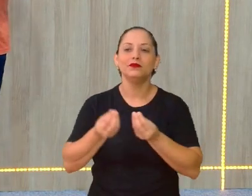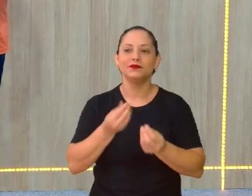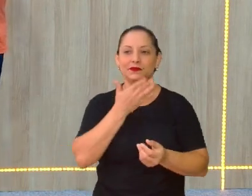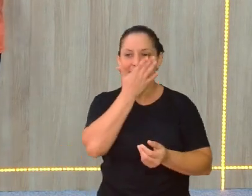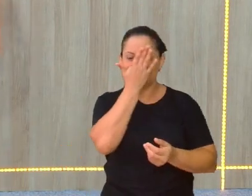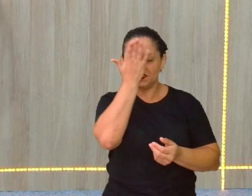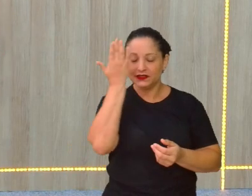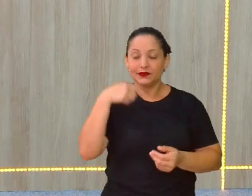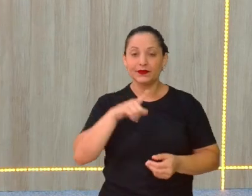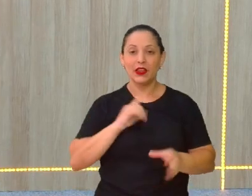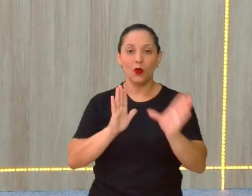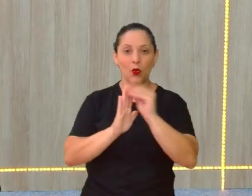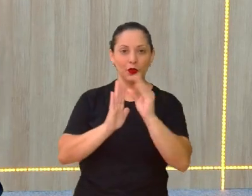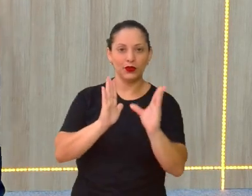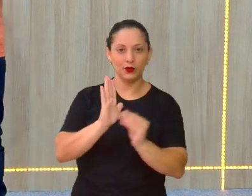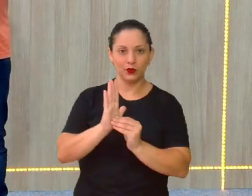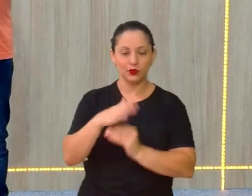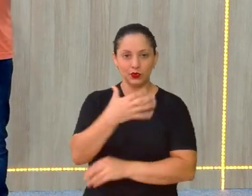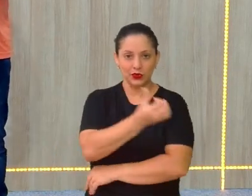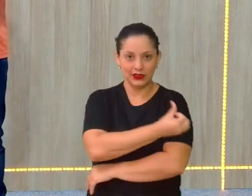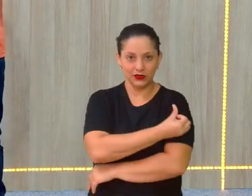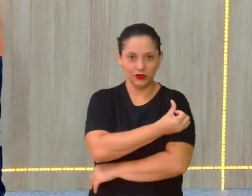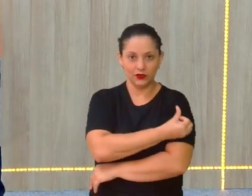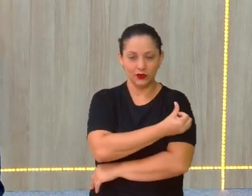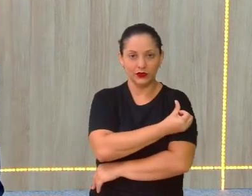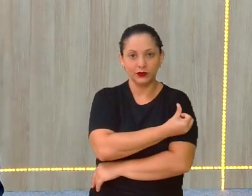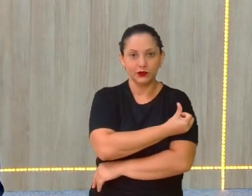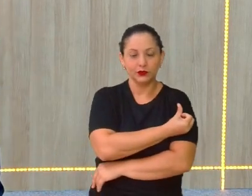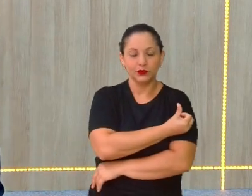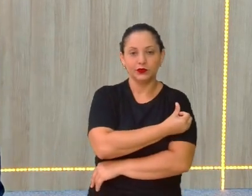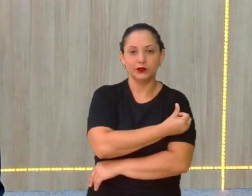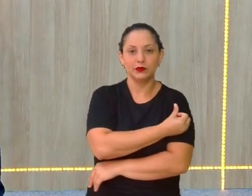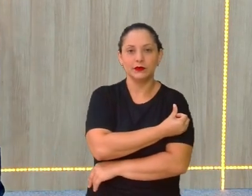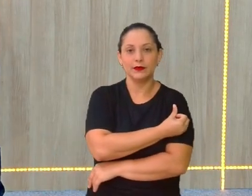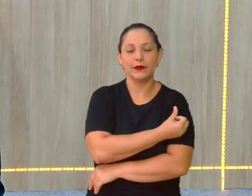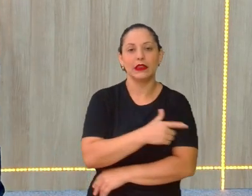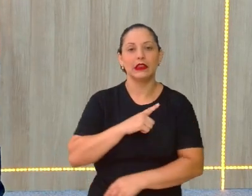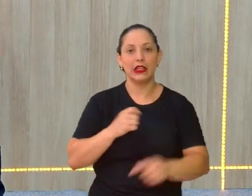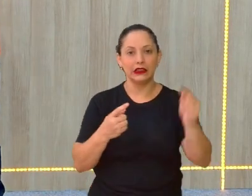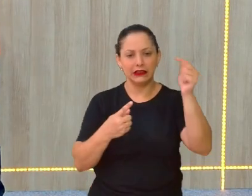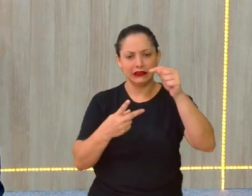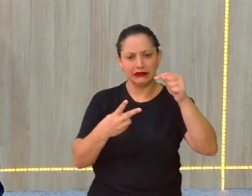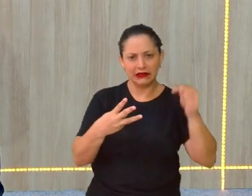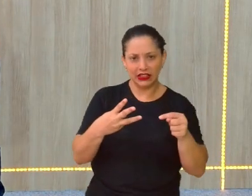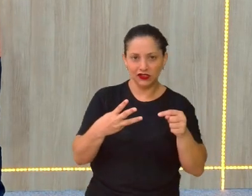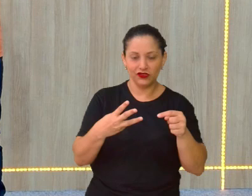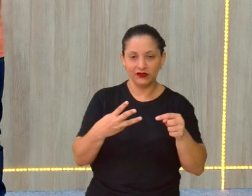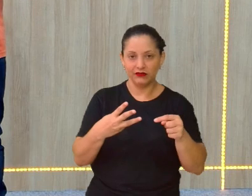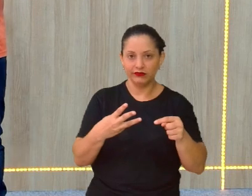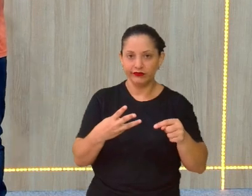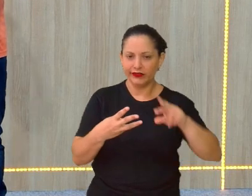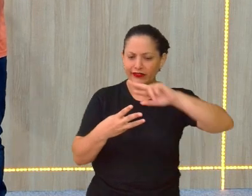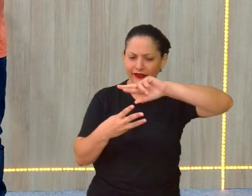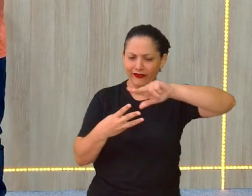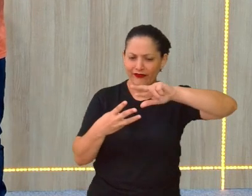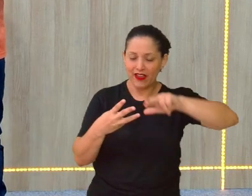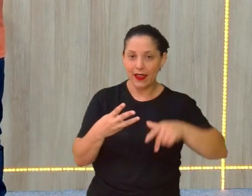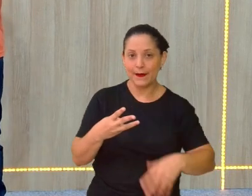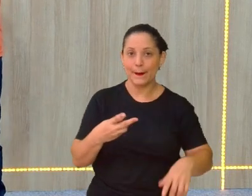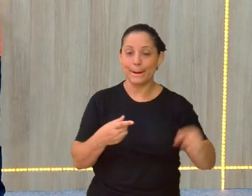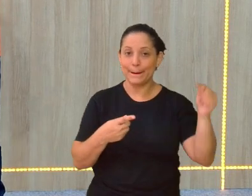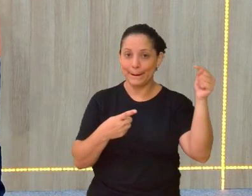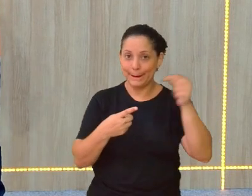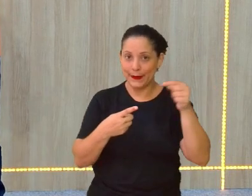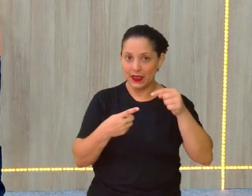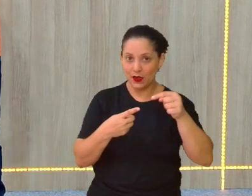o conteúdo do sexto ano, e, digamos assim, em 3 grandes blocos, né? A gente trabalha o primeiro bloco,